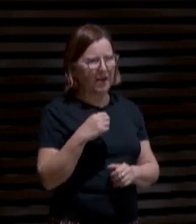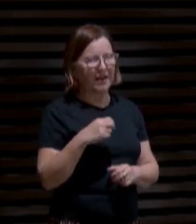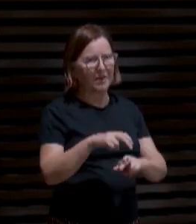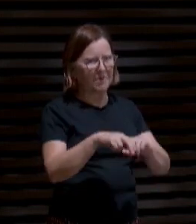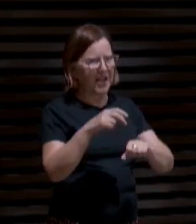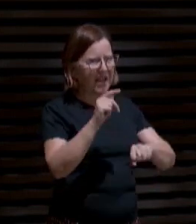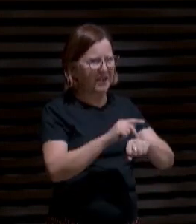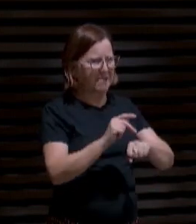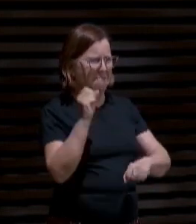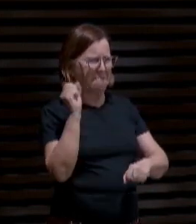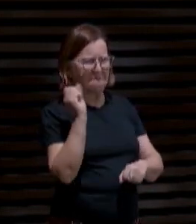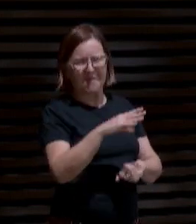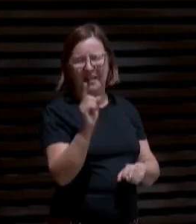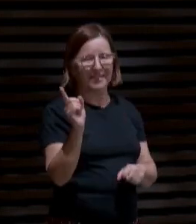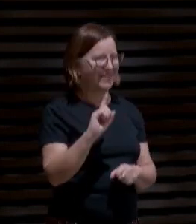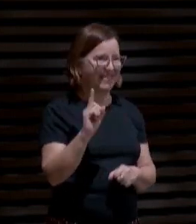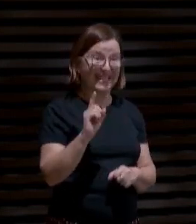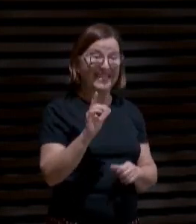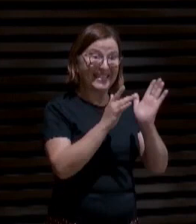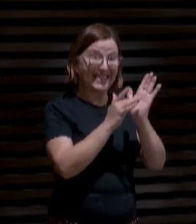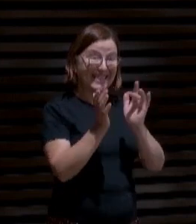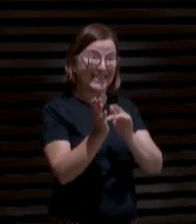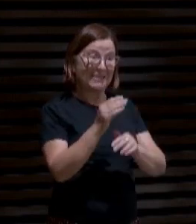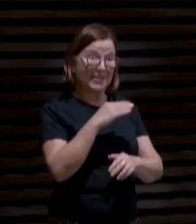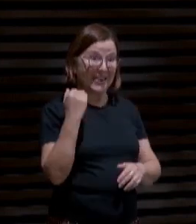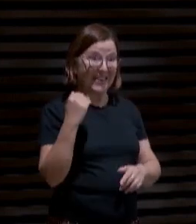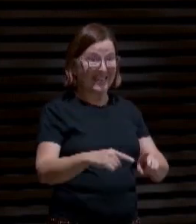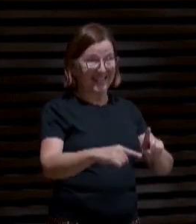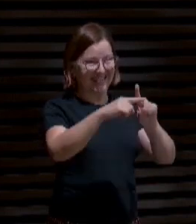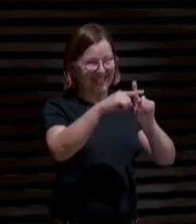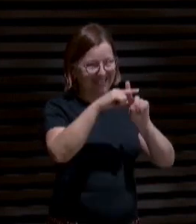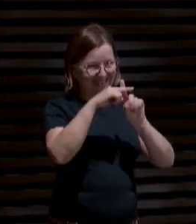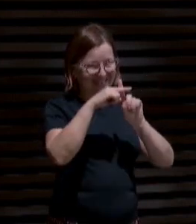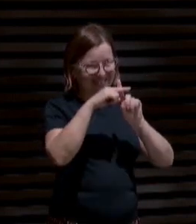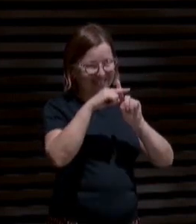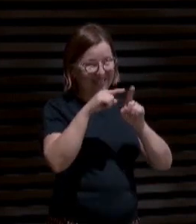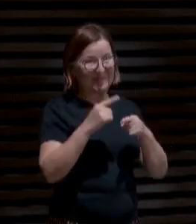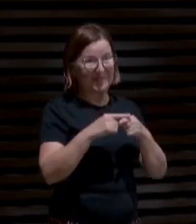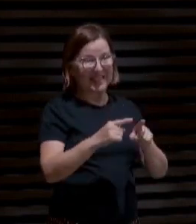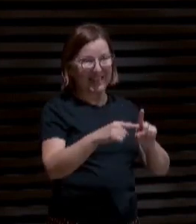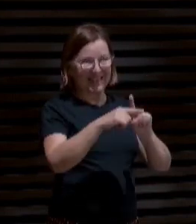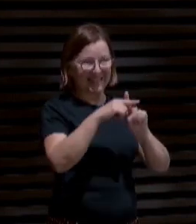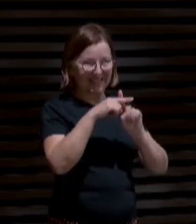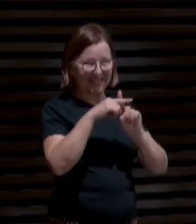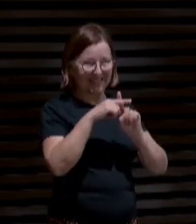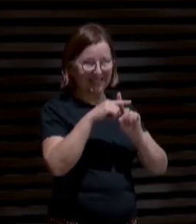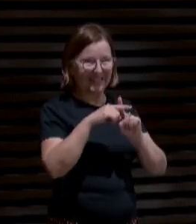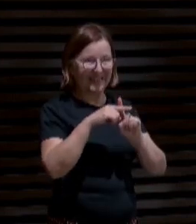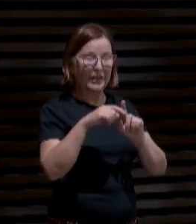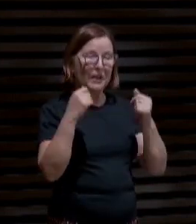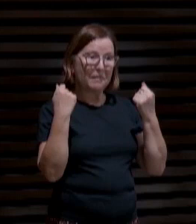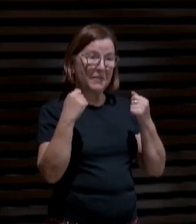de Herodes, ele ia morrer por uma cruz, meu irmão. Porque naquela cruz ele precisava encontrar comigo